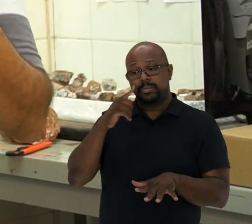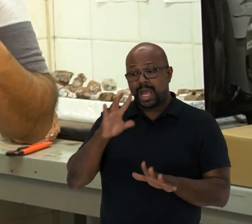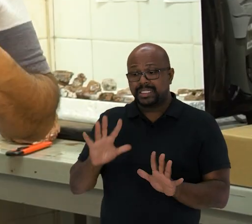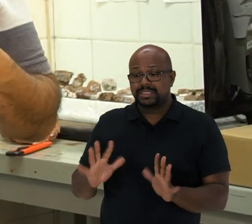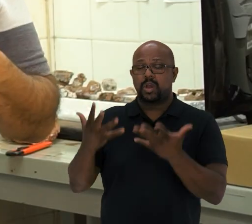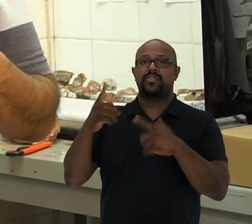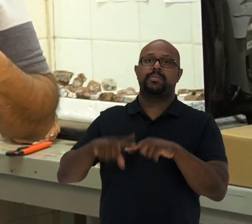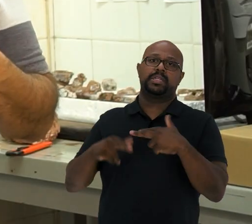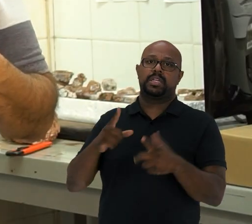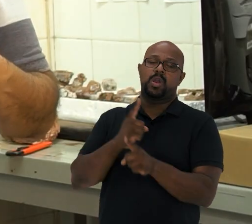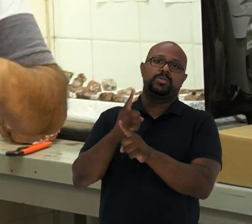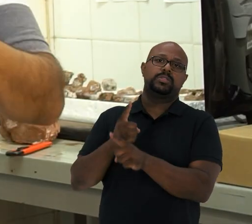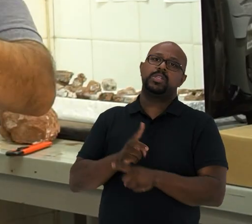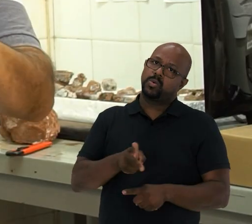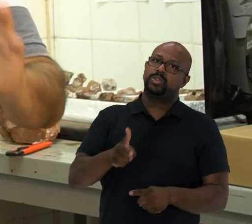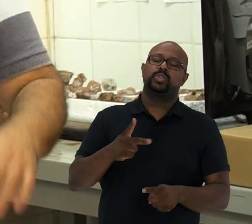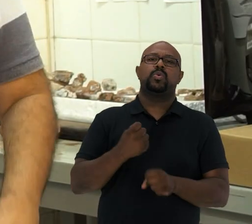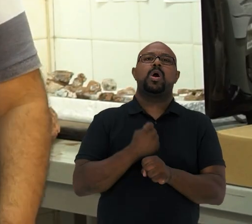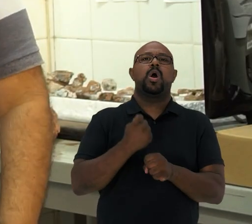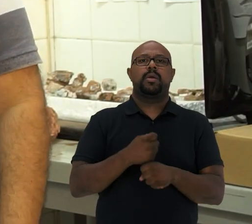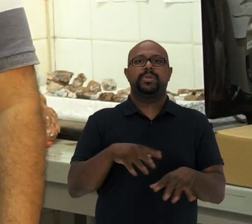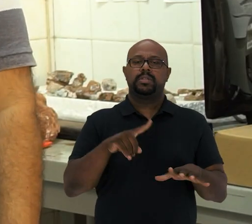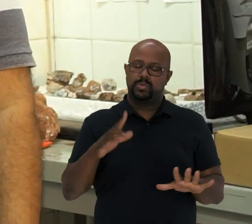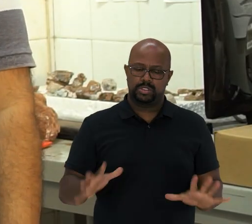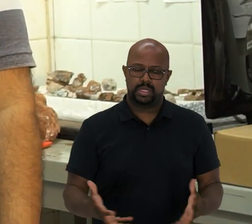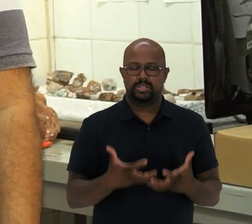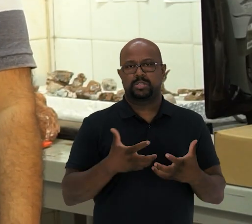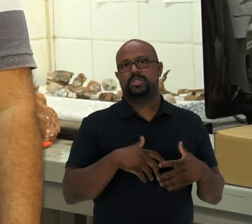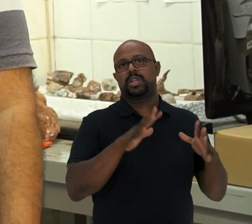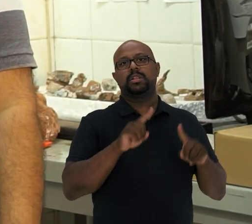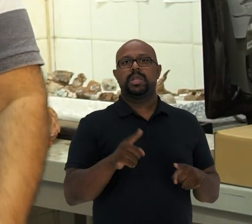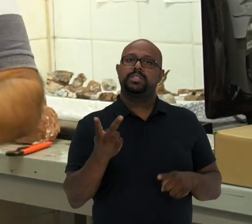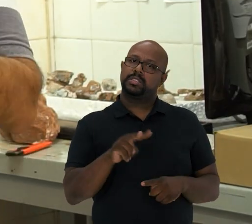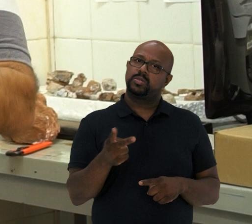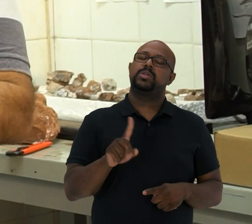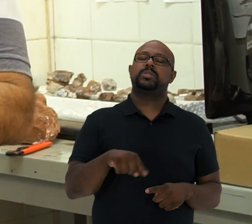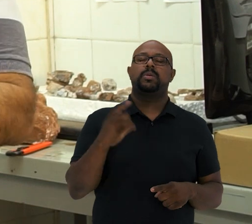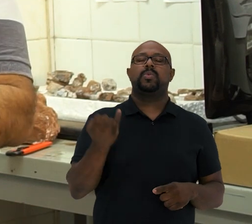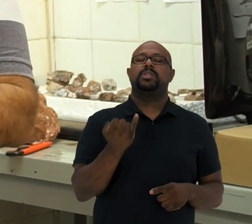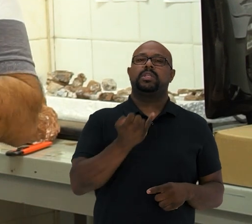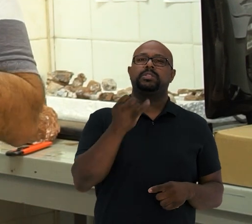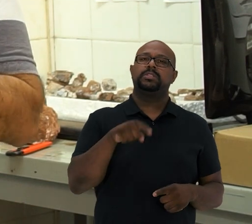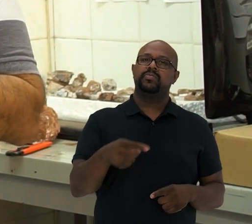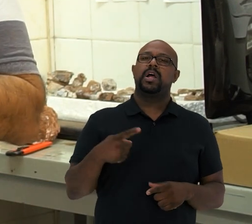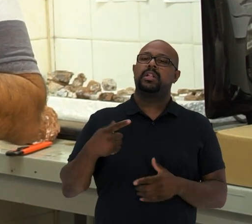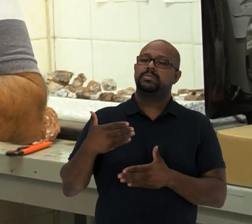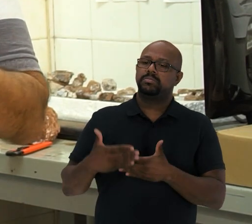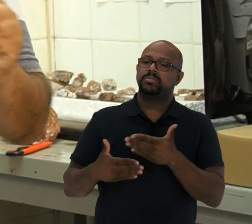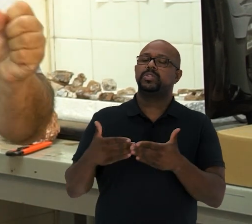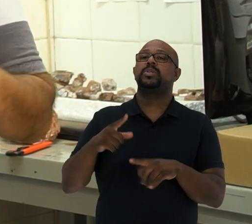para salvar o material que está ali e continua a obra, né, depois que o material é preservado. Mas então essas duas coisas são importantes na que a gente